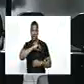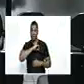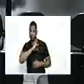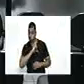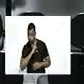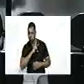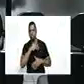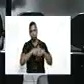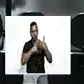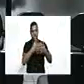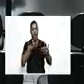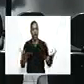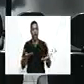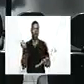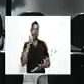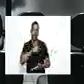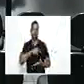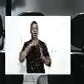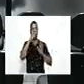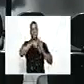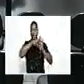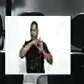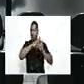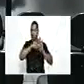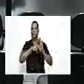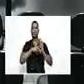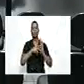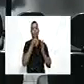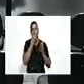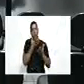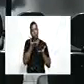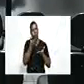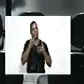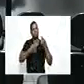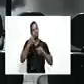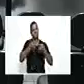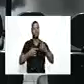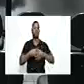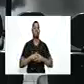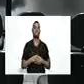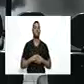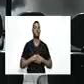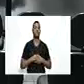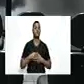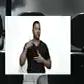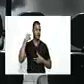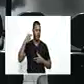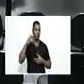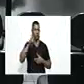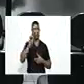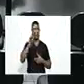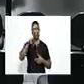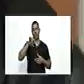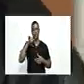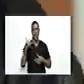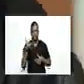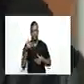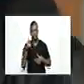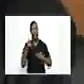então nesse projeto que aqui se encontra E aí o vereador J Ron é